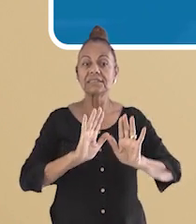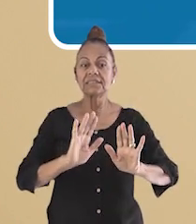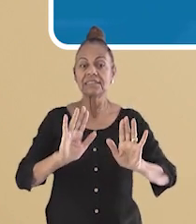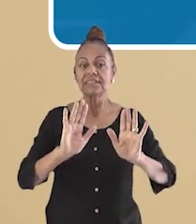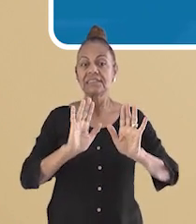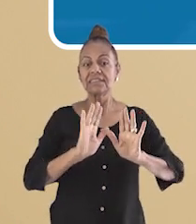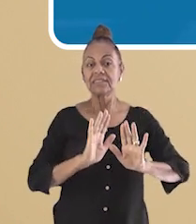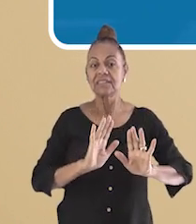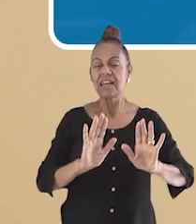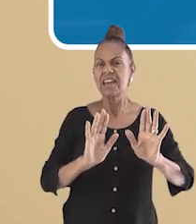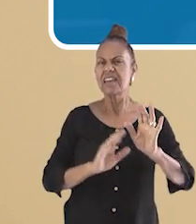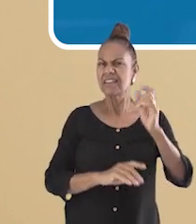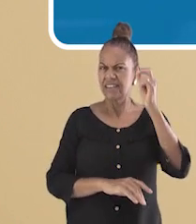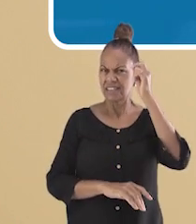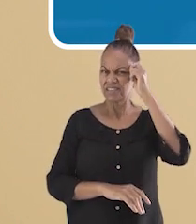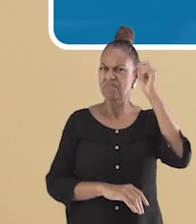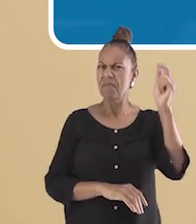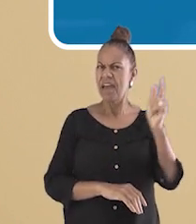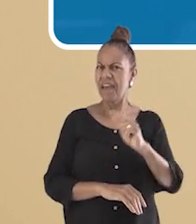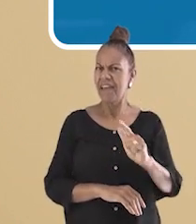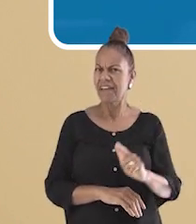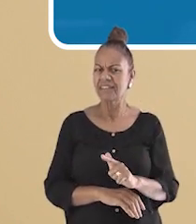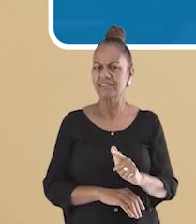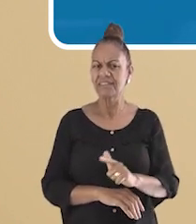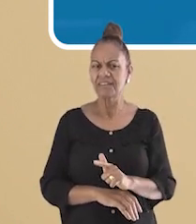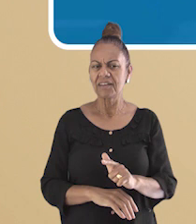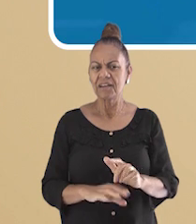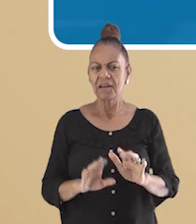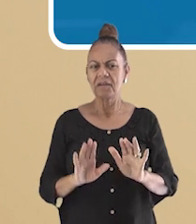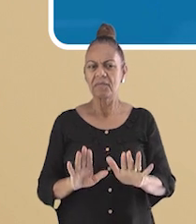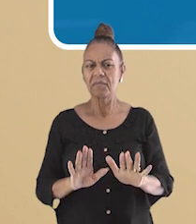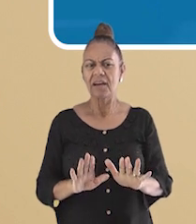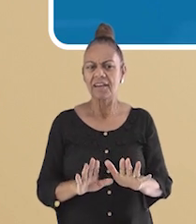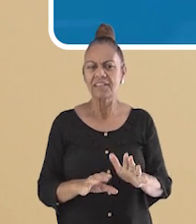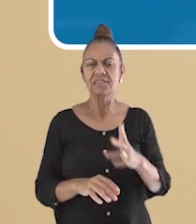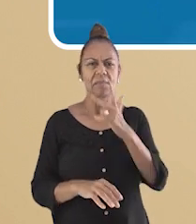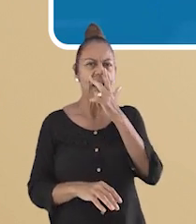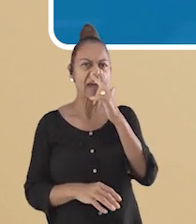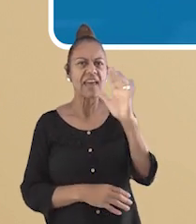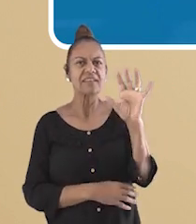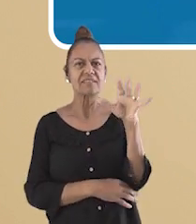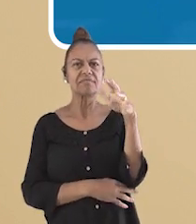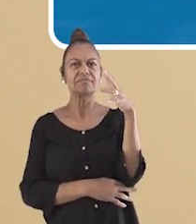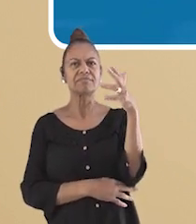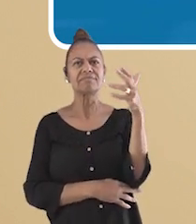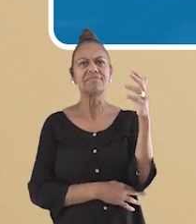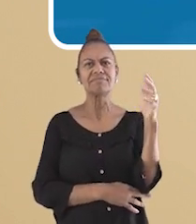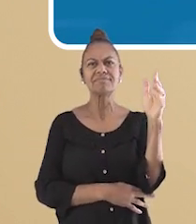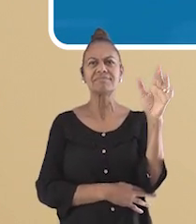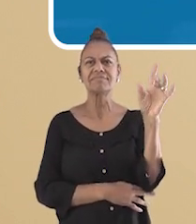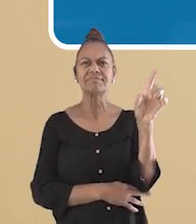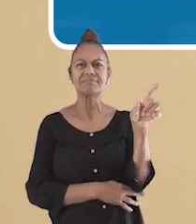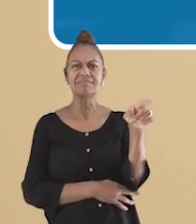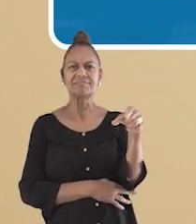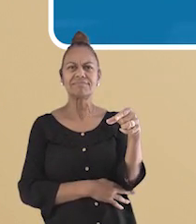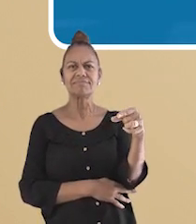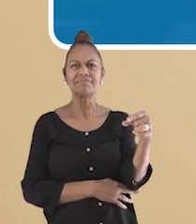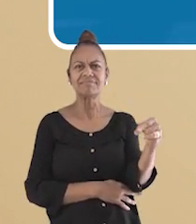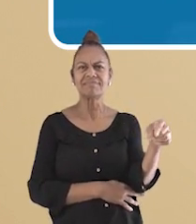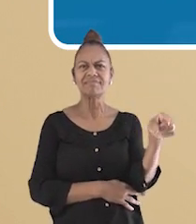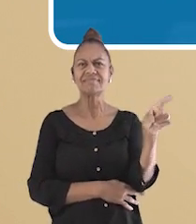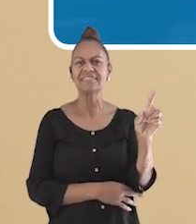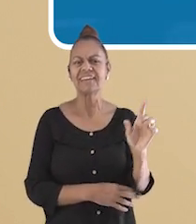perto, ele balança bem lento. Bicho pau é muito esperto,